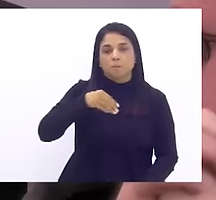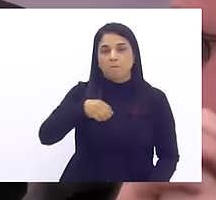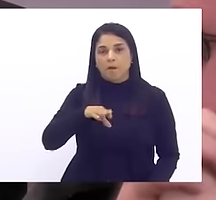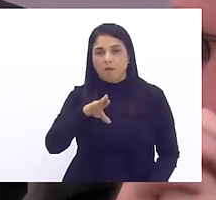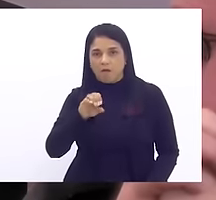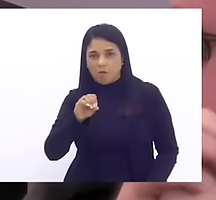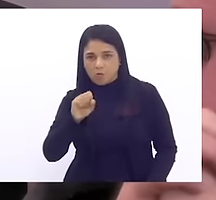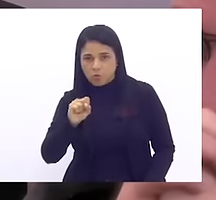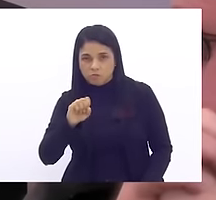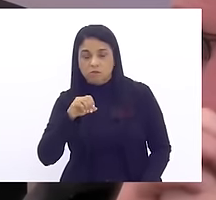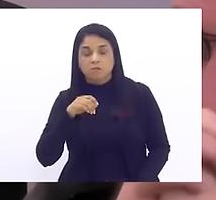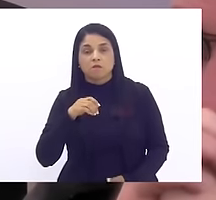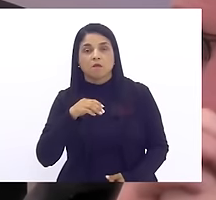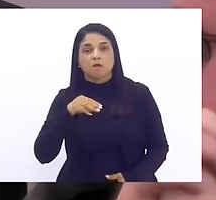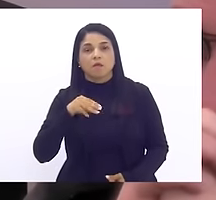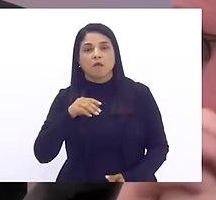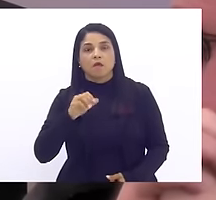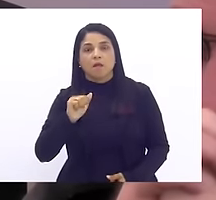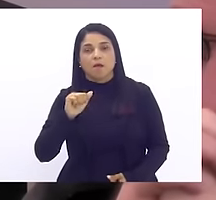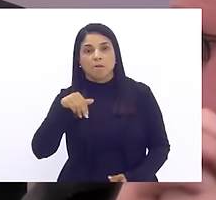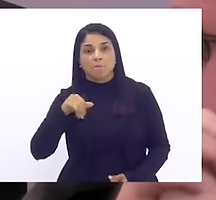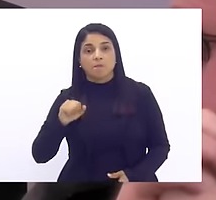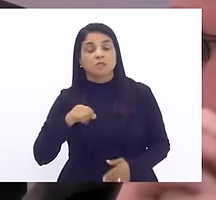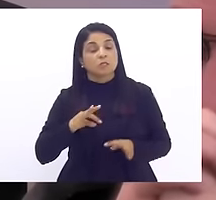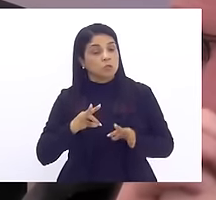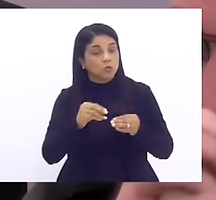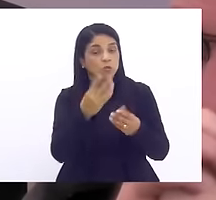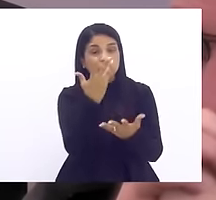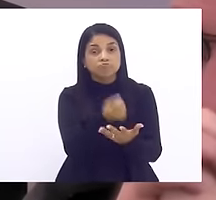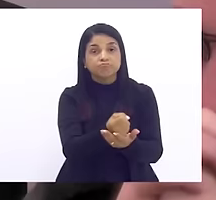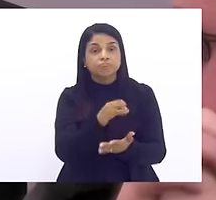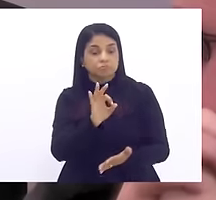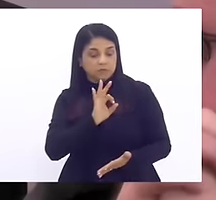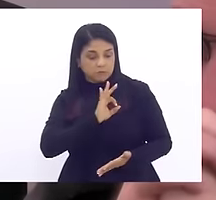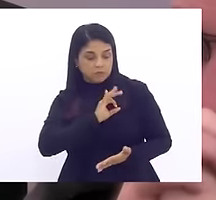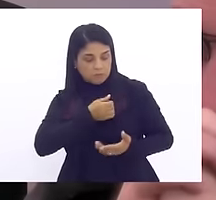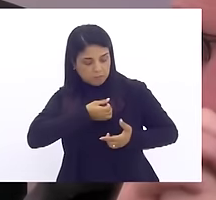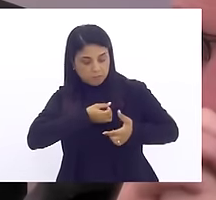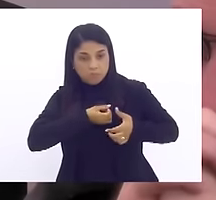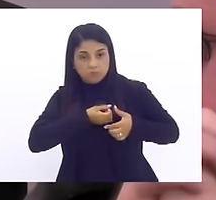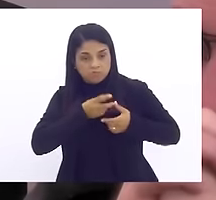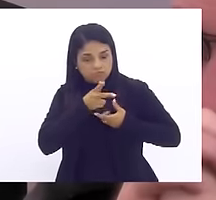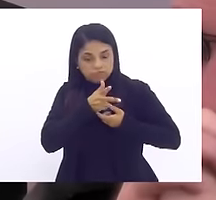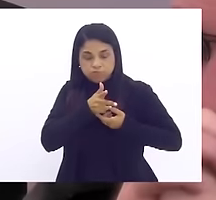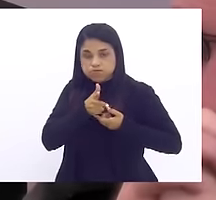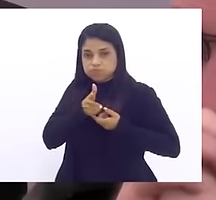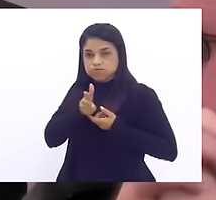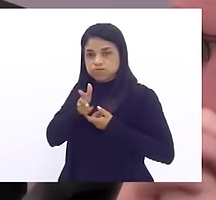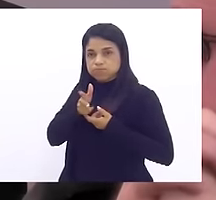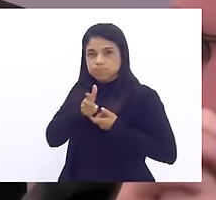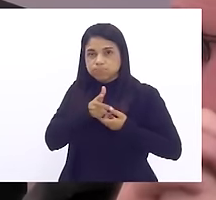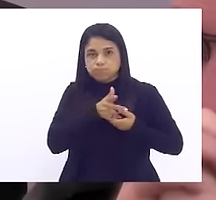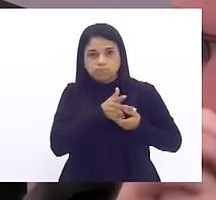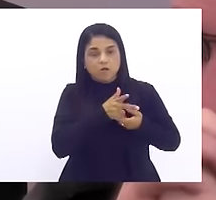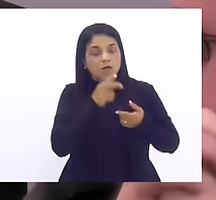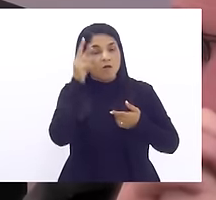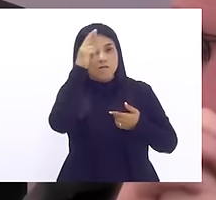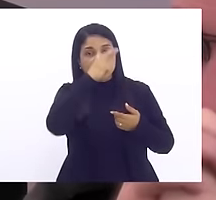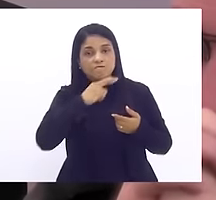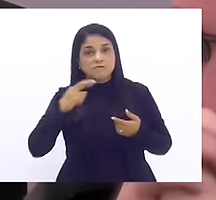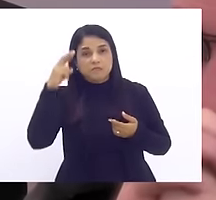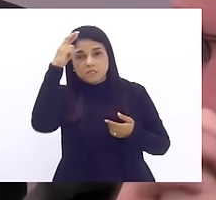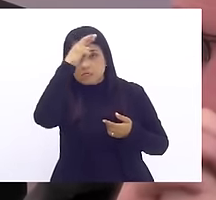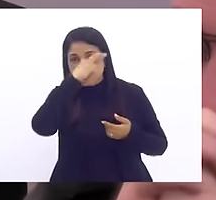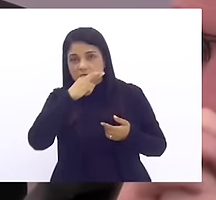o uso de câmera corporal em todas as operações se eu for fiscalizar qualquer Deputado chegou numa operação de